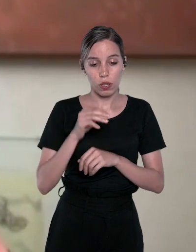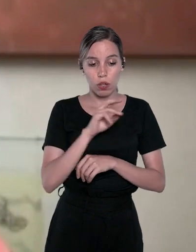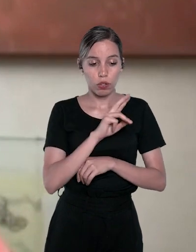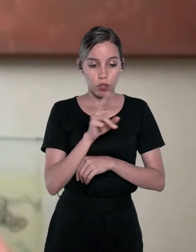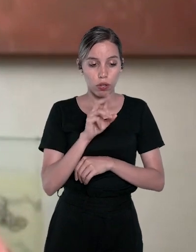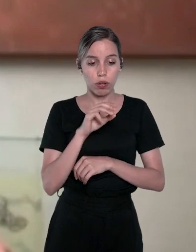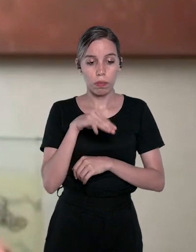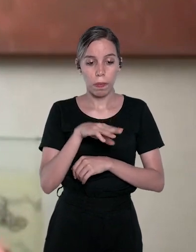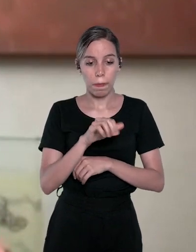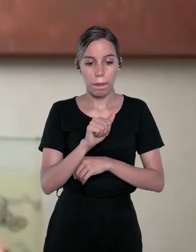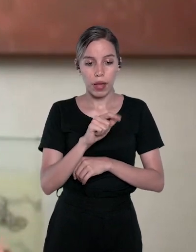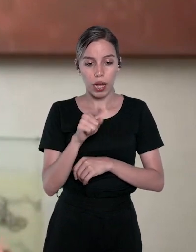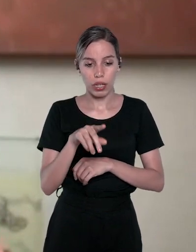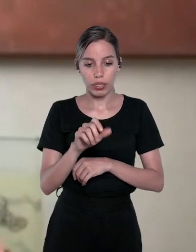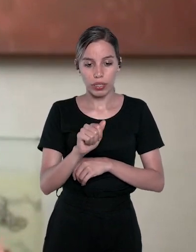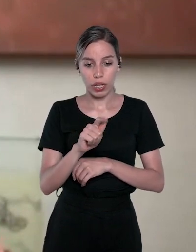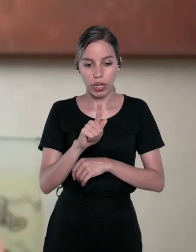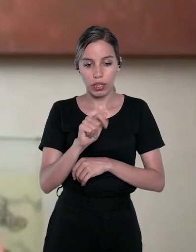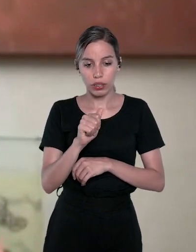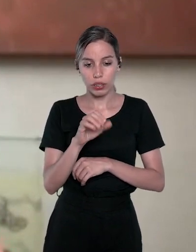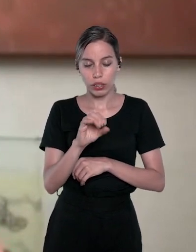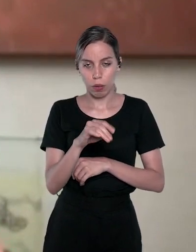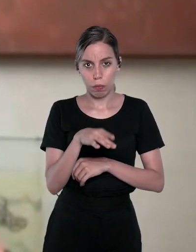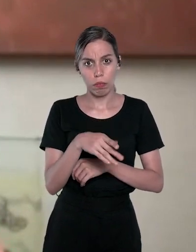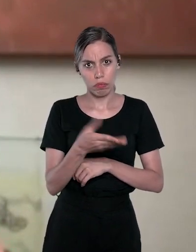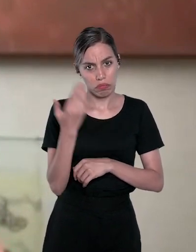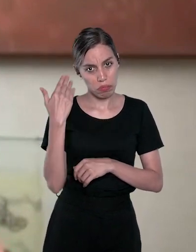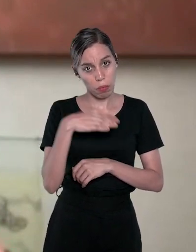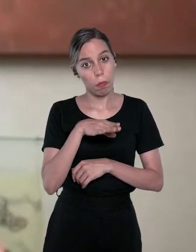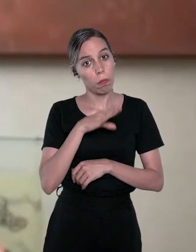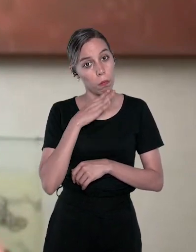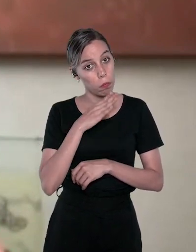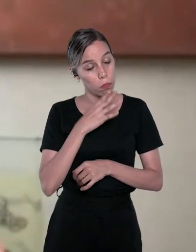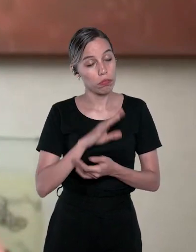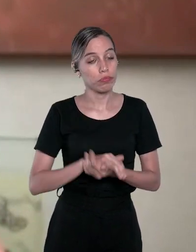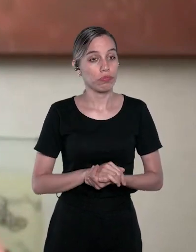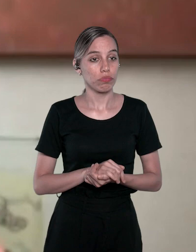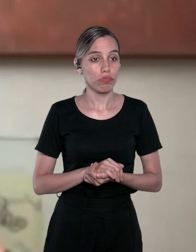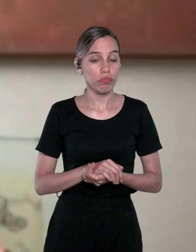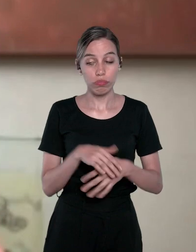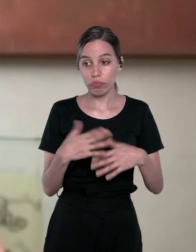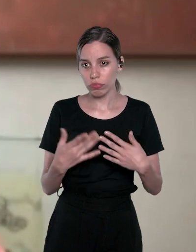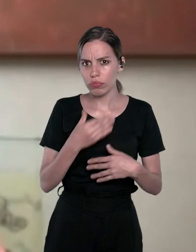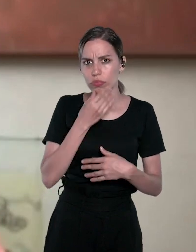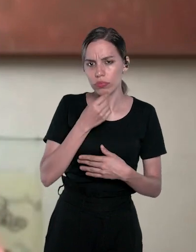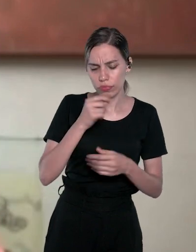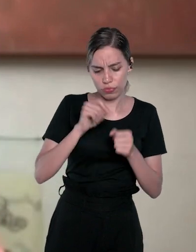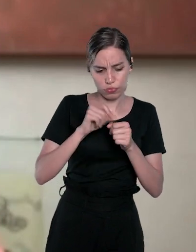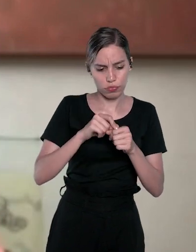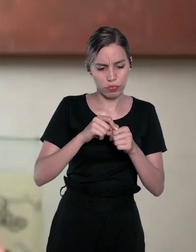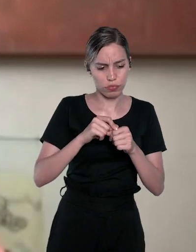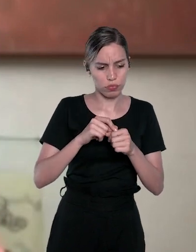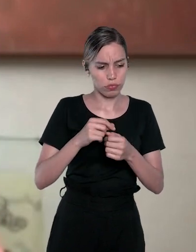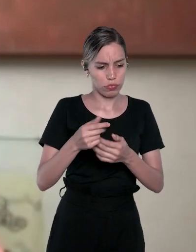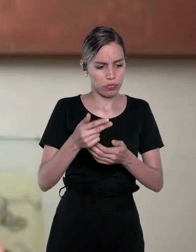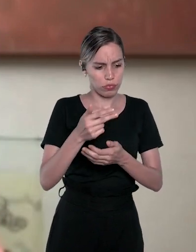que eu me apaixonei assim, por todos os meus perfilados, biografados. Eu só